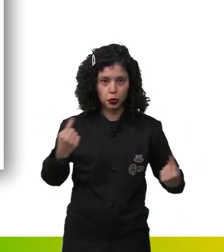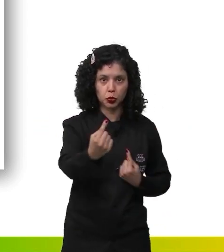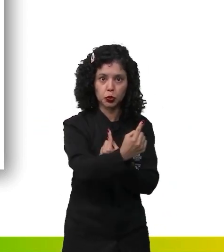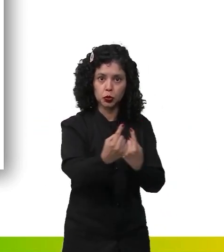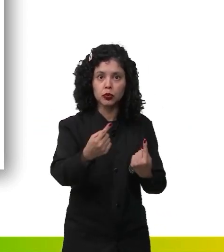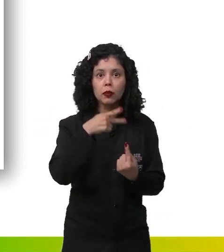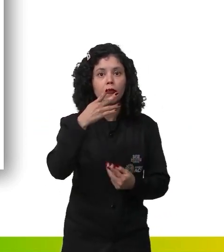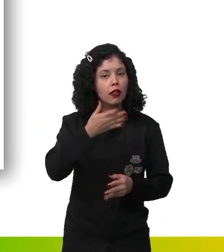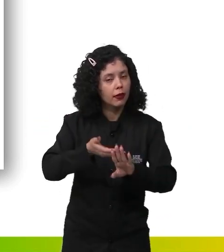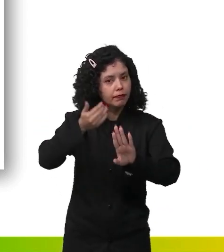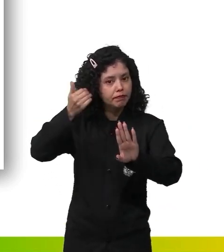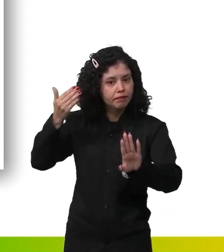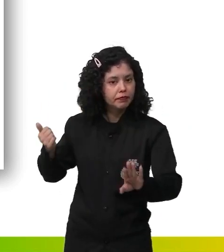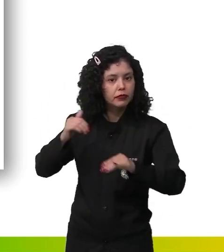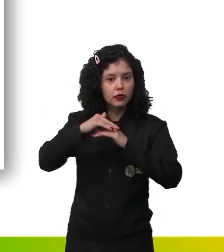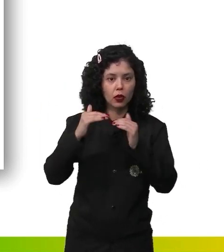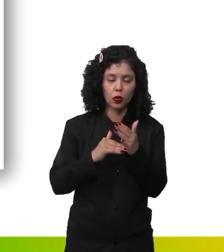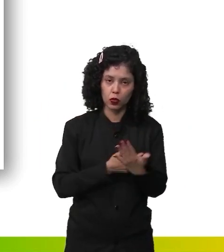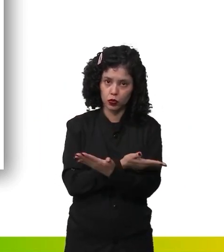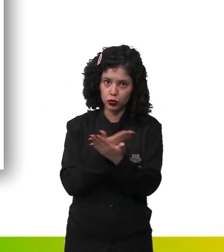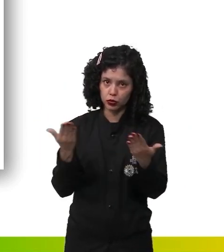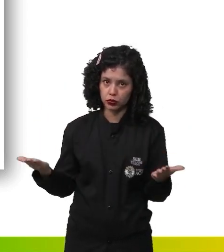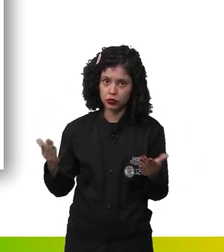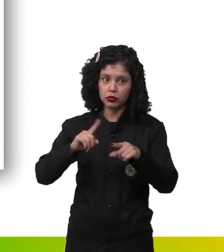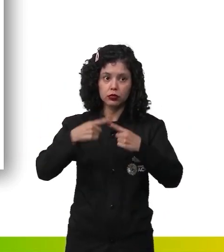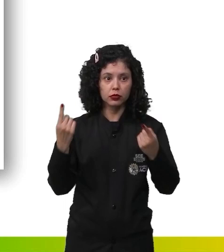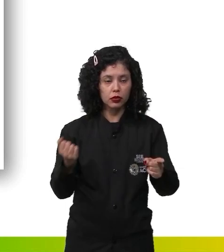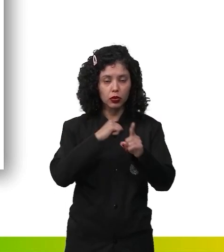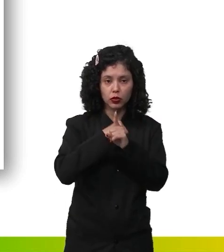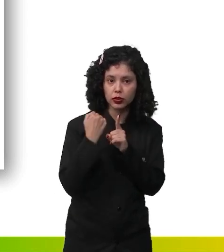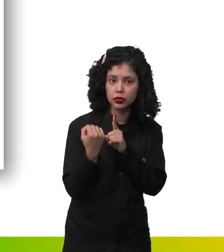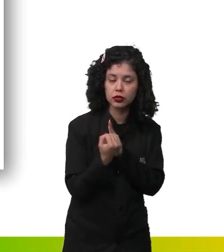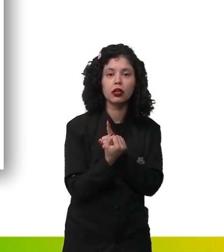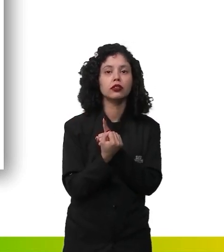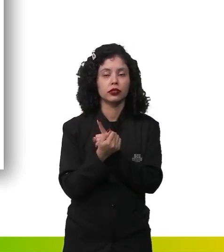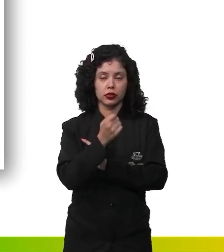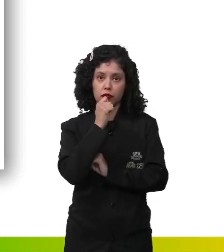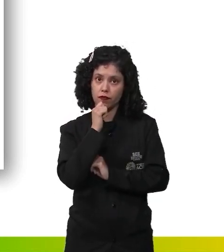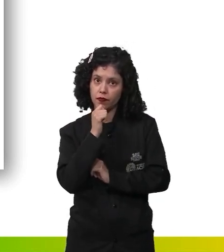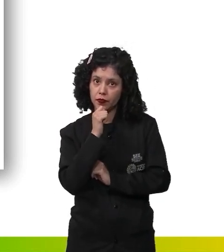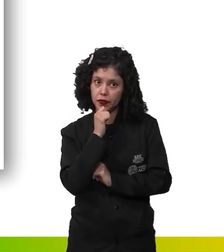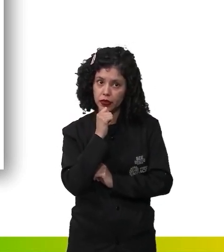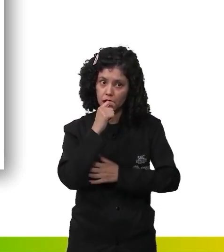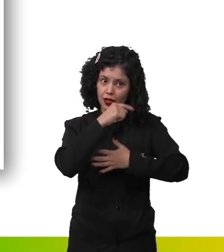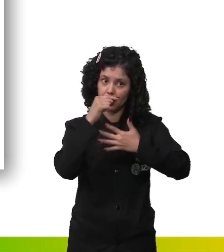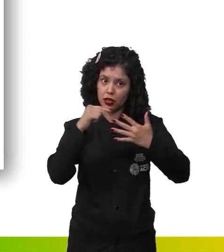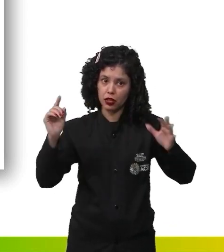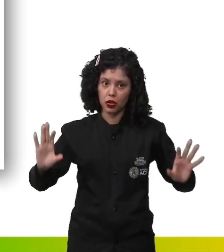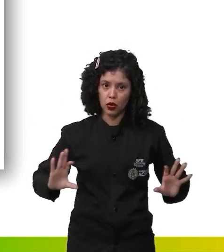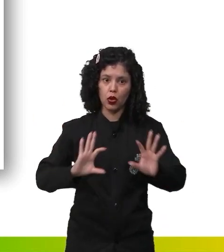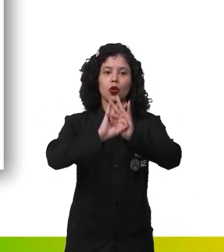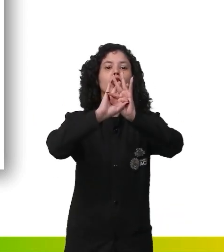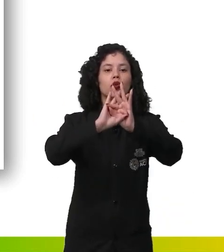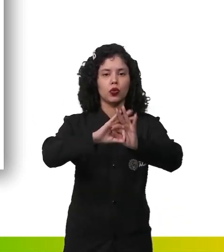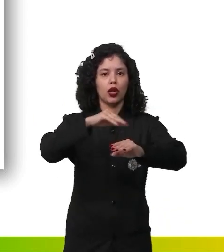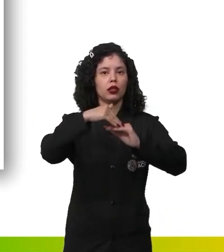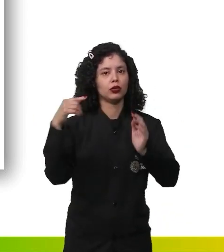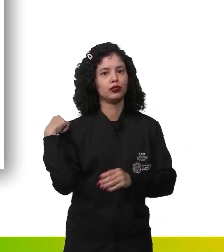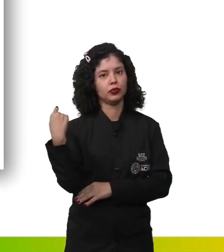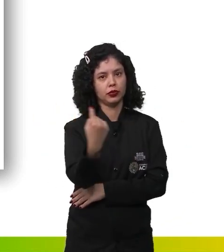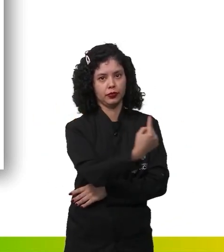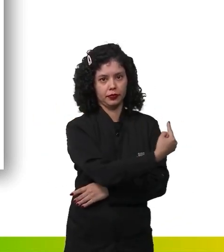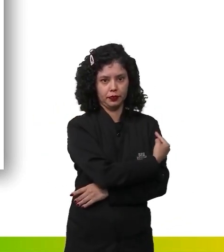como eu disse agora há pouco a todos vocês, na sociedade existem elementos comuns a todos